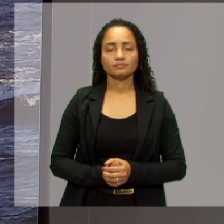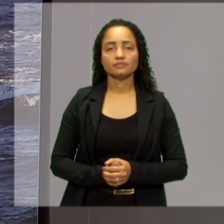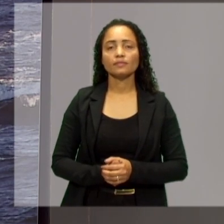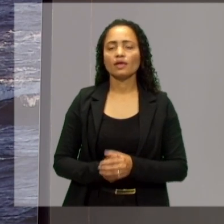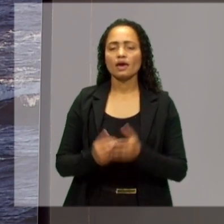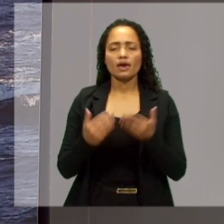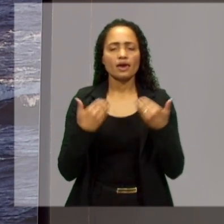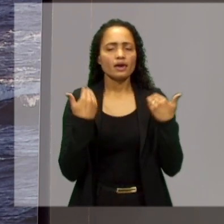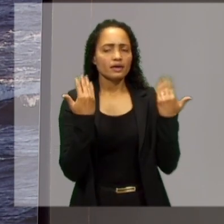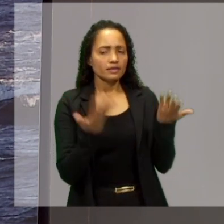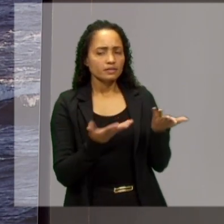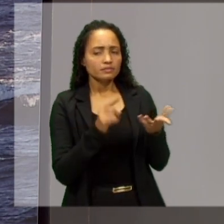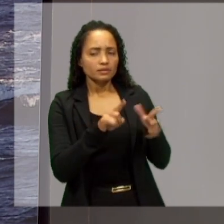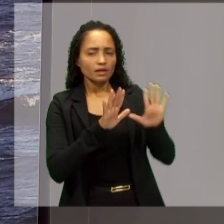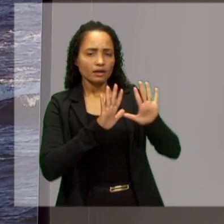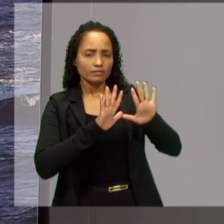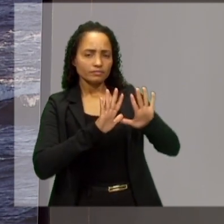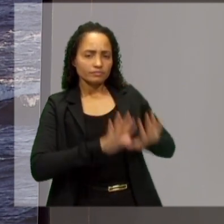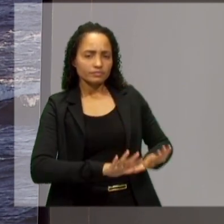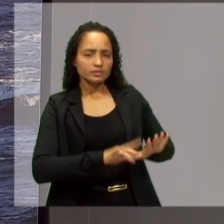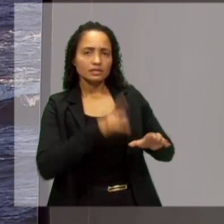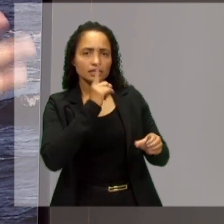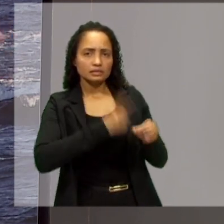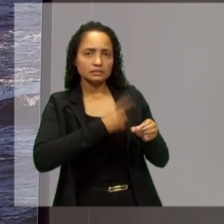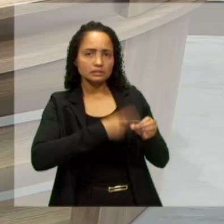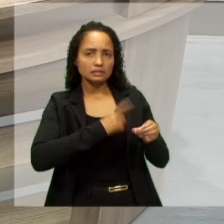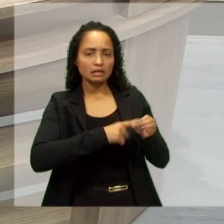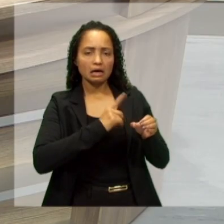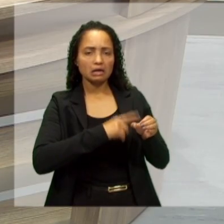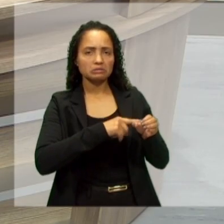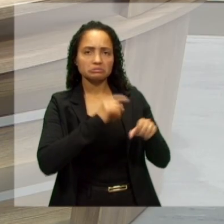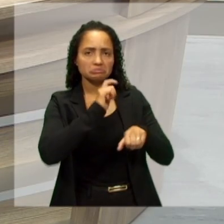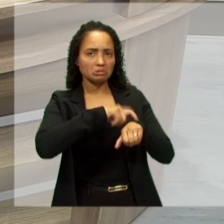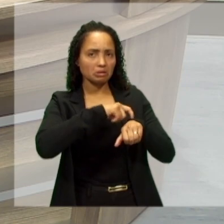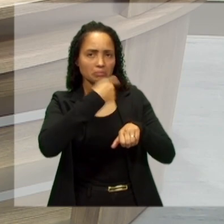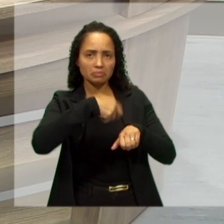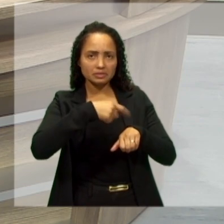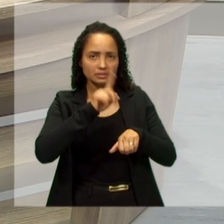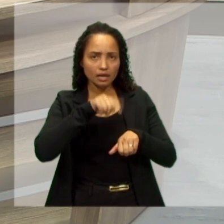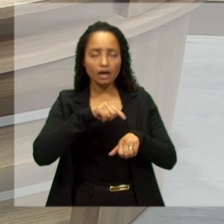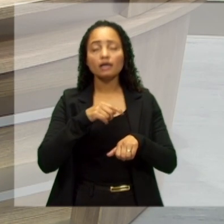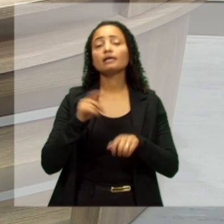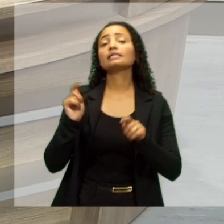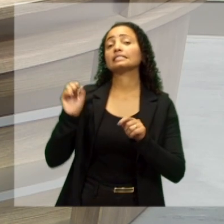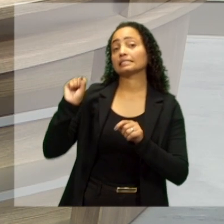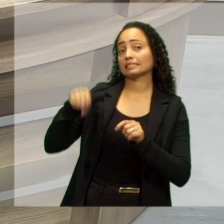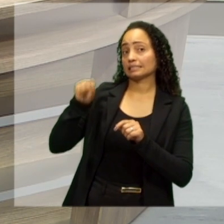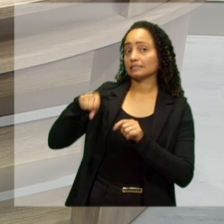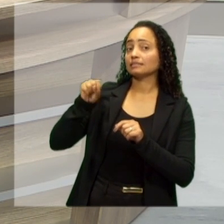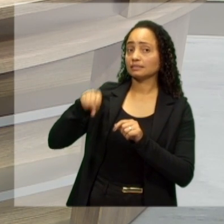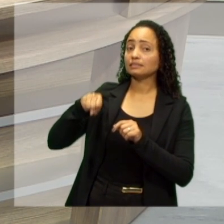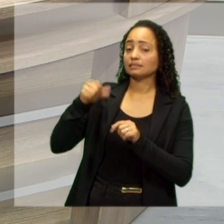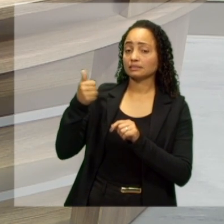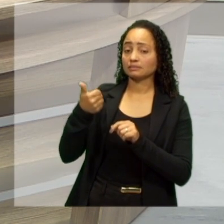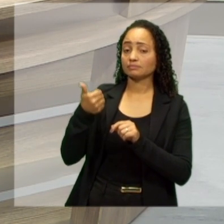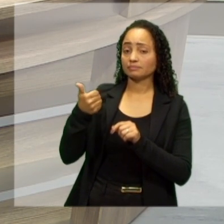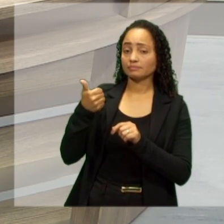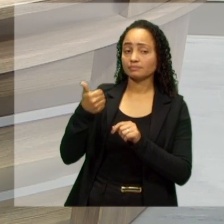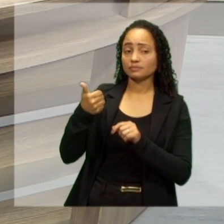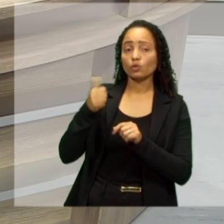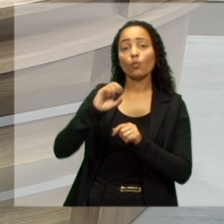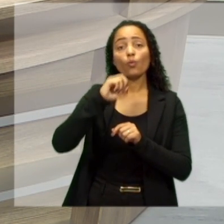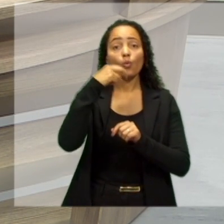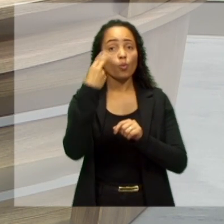ficaria na cidade o tempo que precisar para resolver aquela demanda? É possível que sim, é possível que sim. Ou pelo menos para abrir